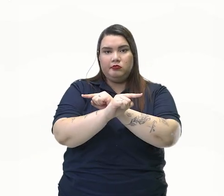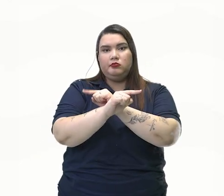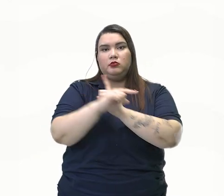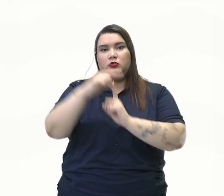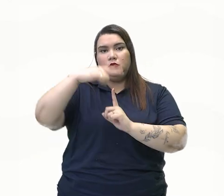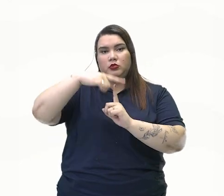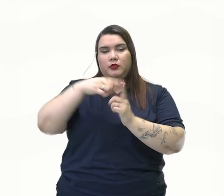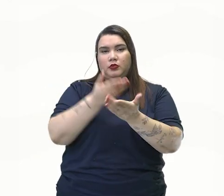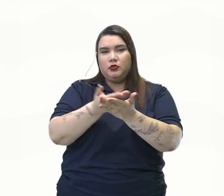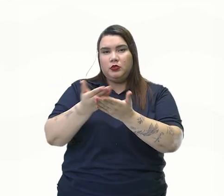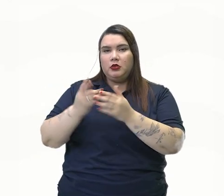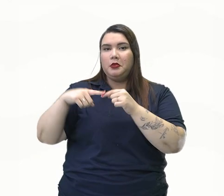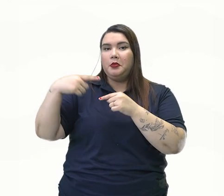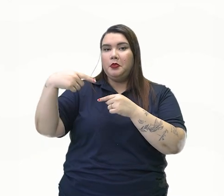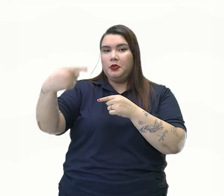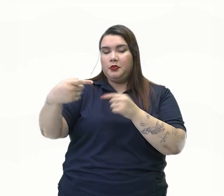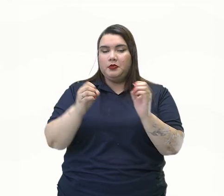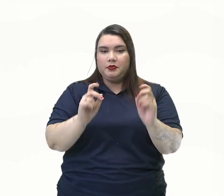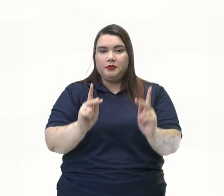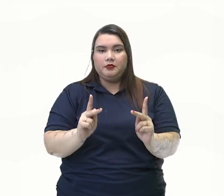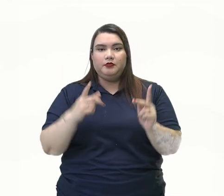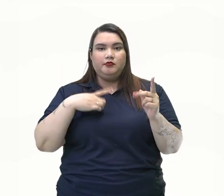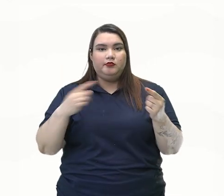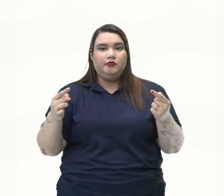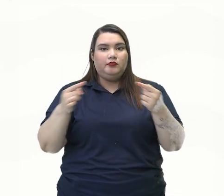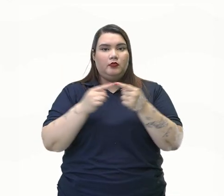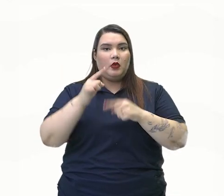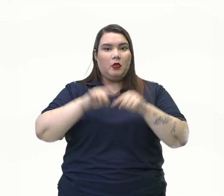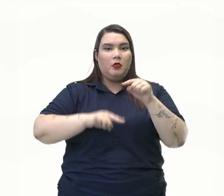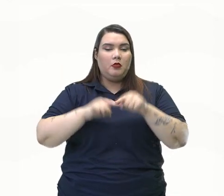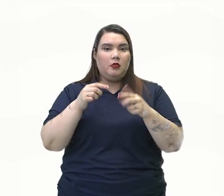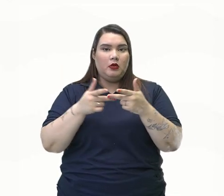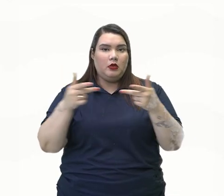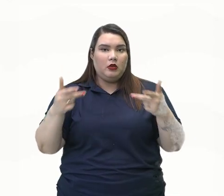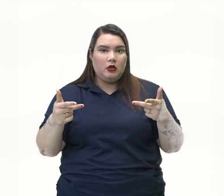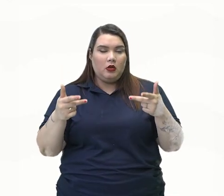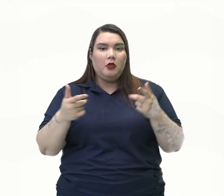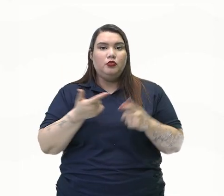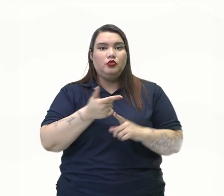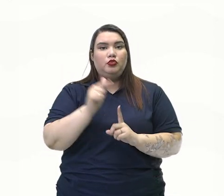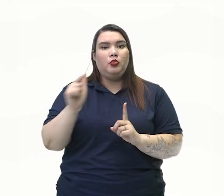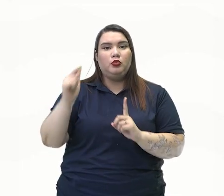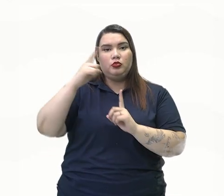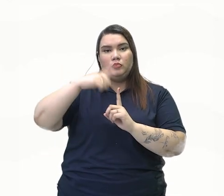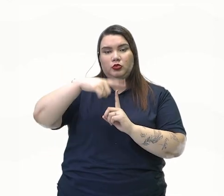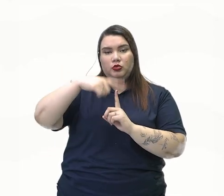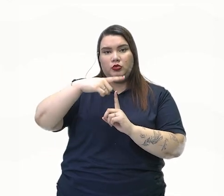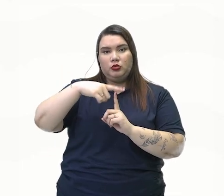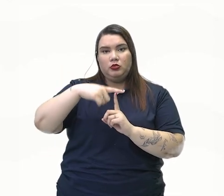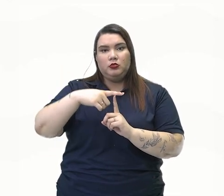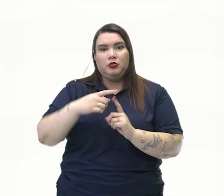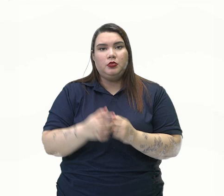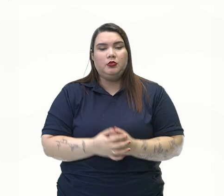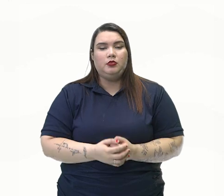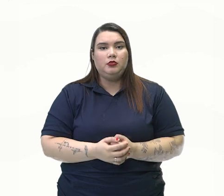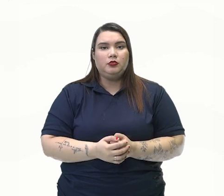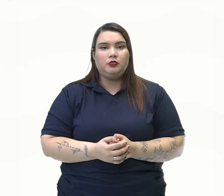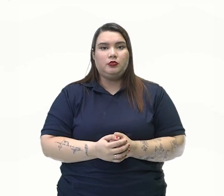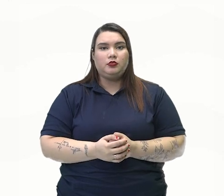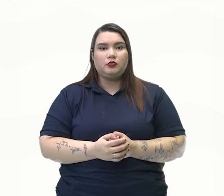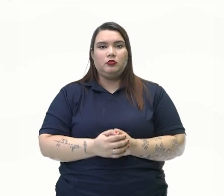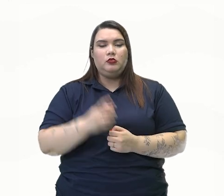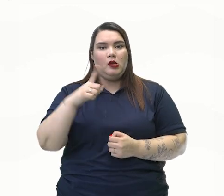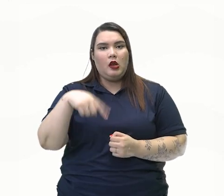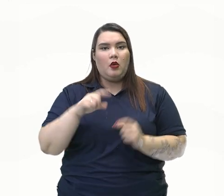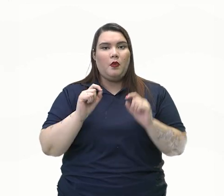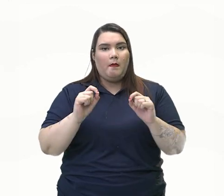inversão de polaridade, que isso a gente vai ver depois. Em contraste a um material menor de índice de refração,